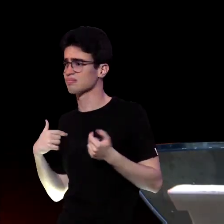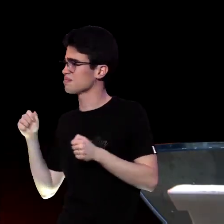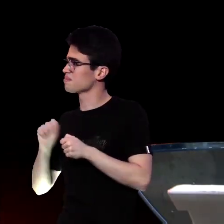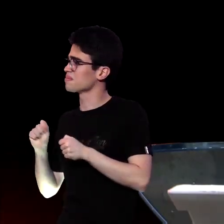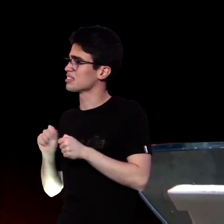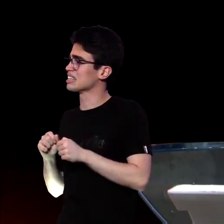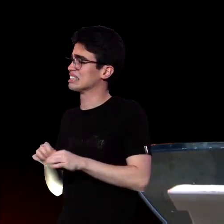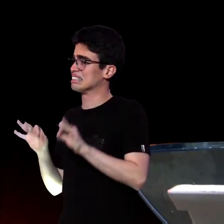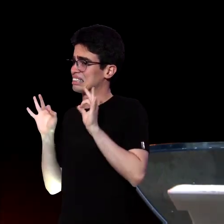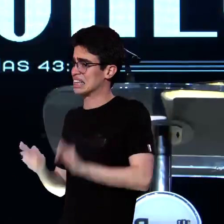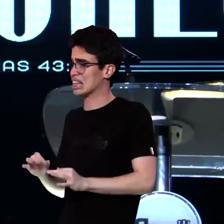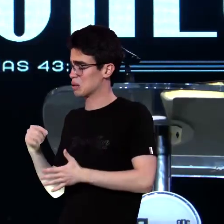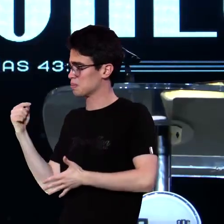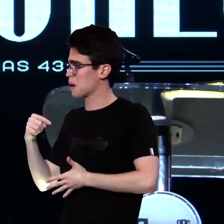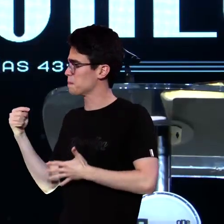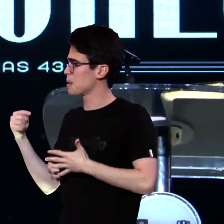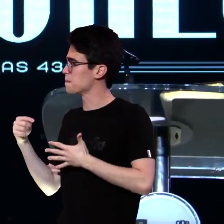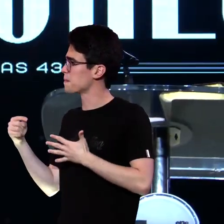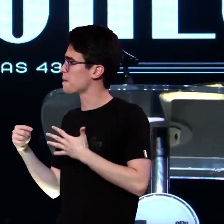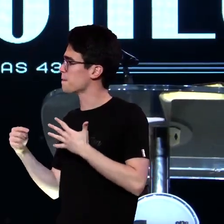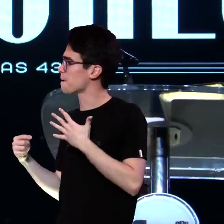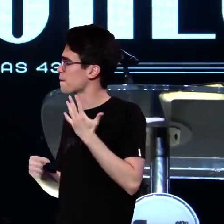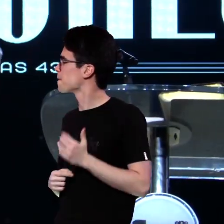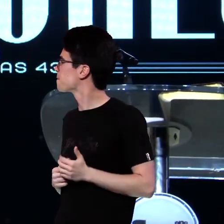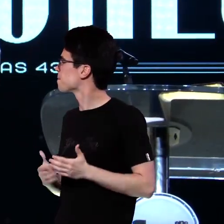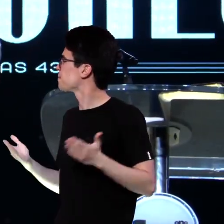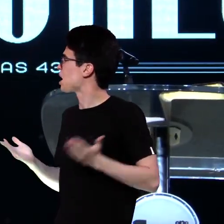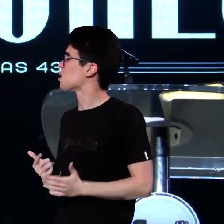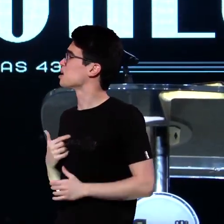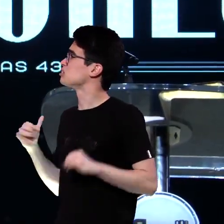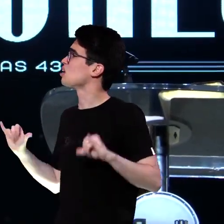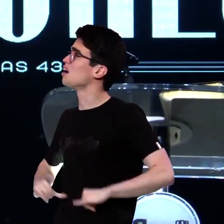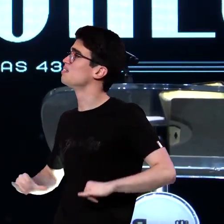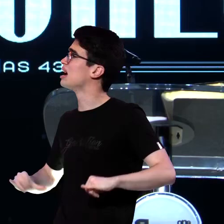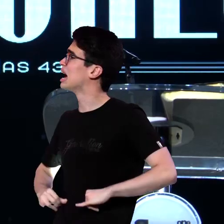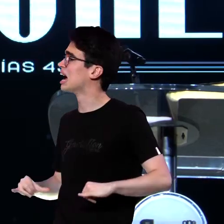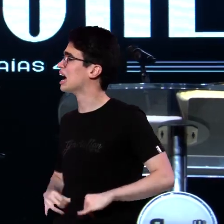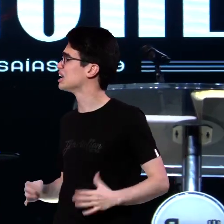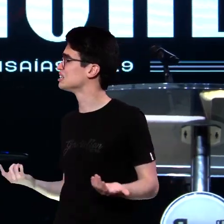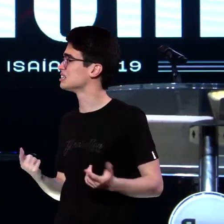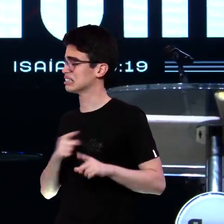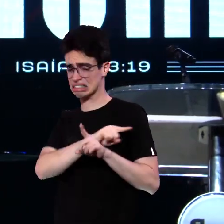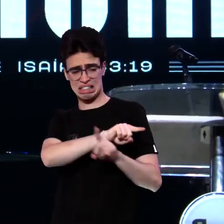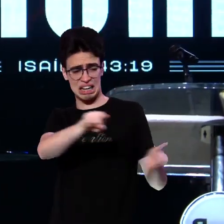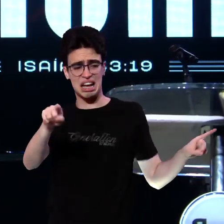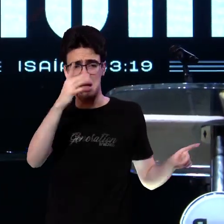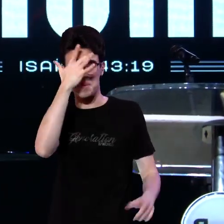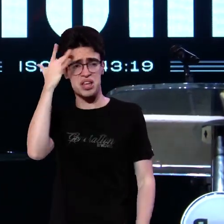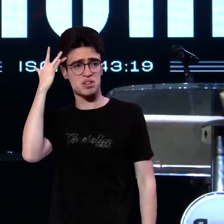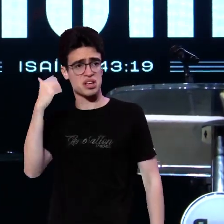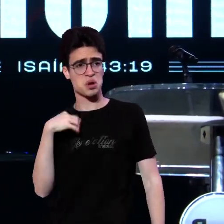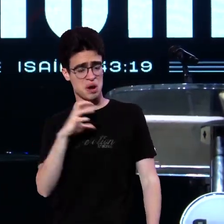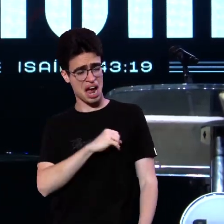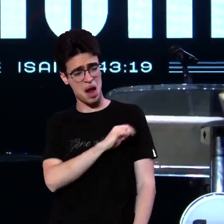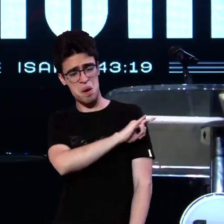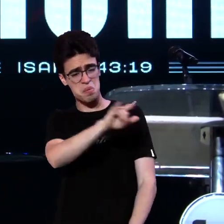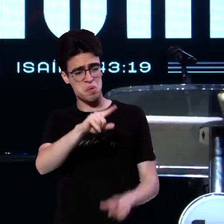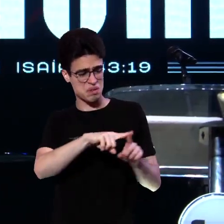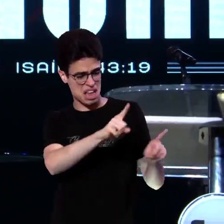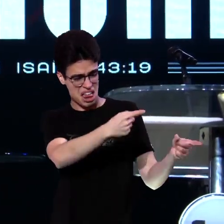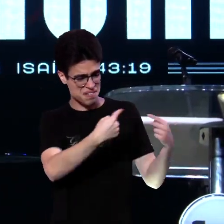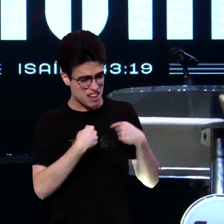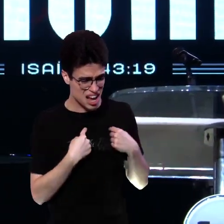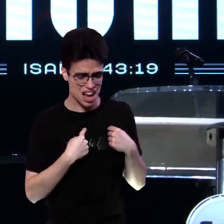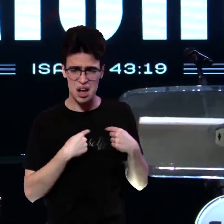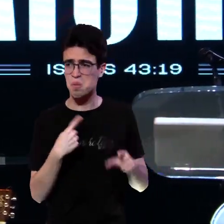tudo certinho. E agora eu estou sofrendo tudo isso. E todas as pessoas que eu mais amo estão dizendo que eu estou sofrendo